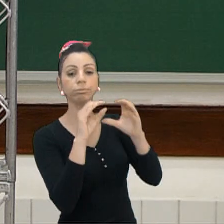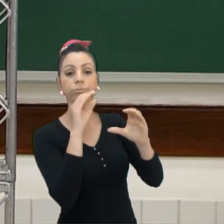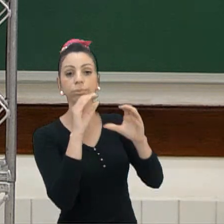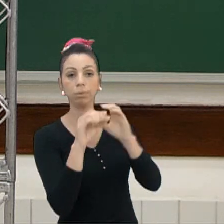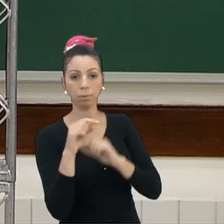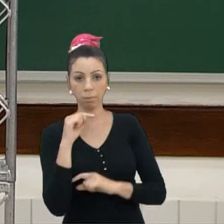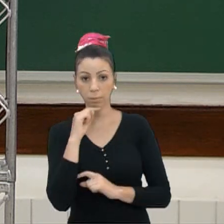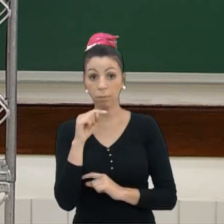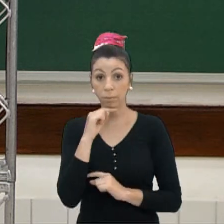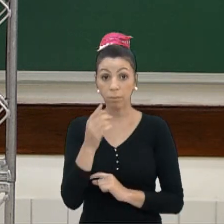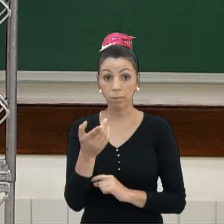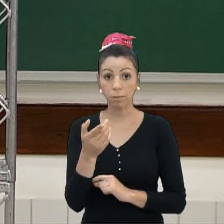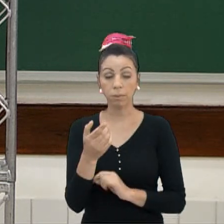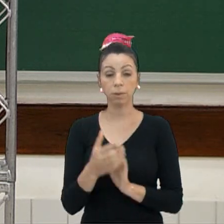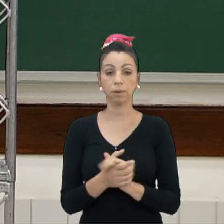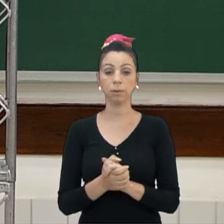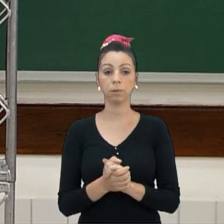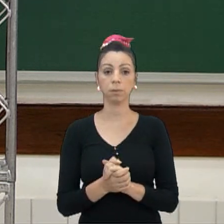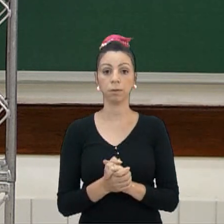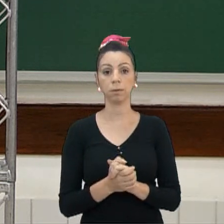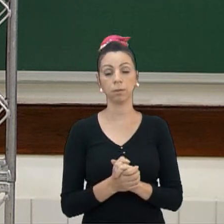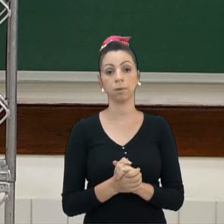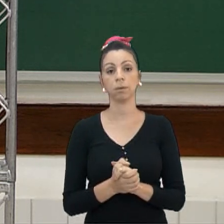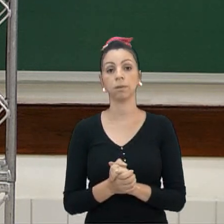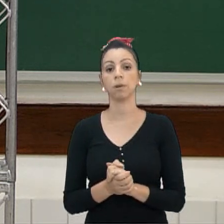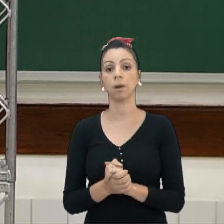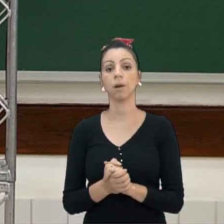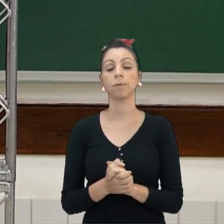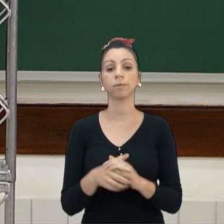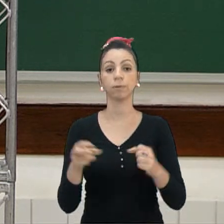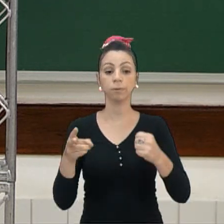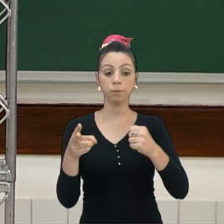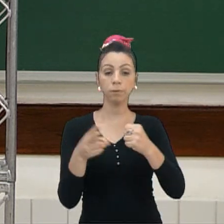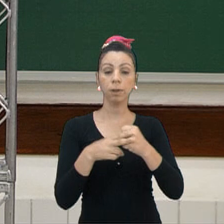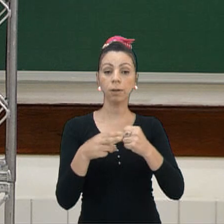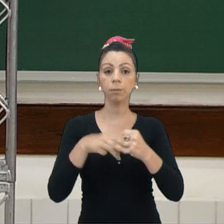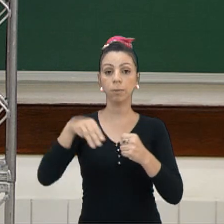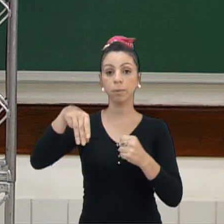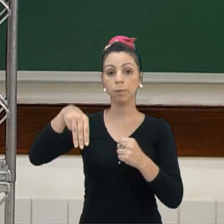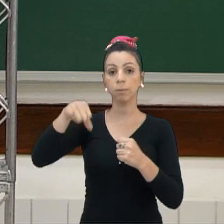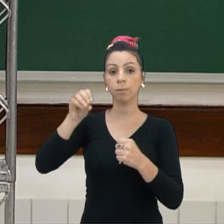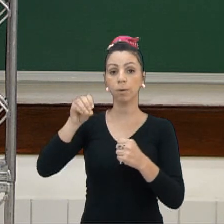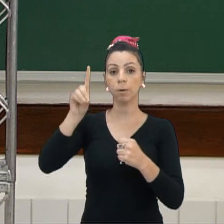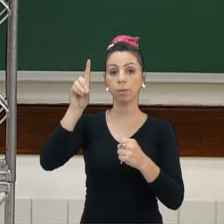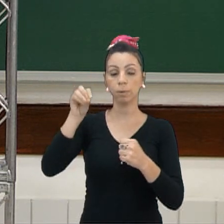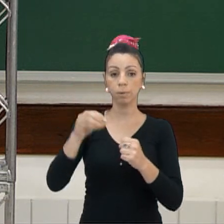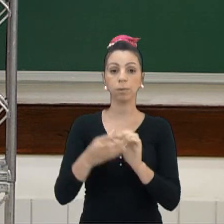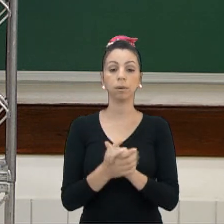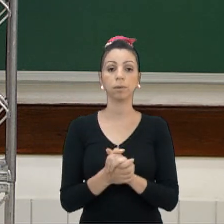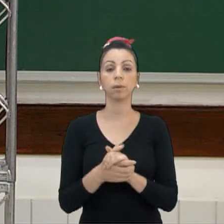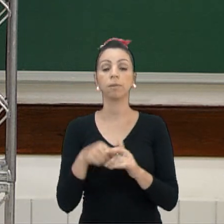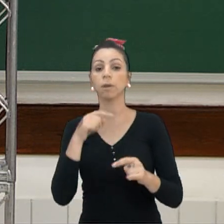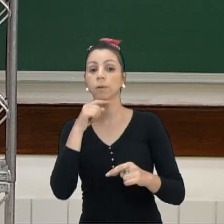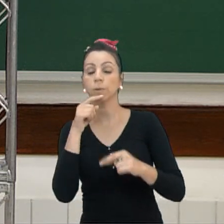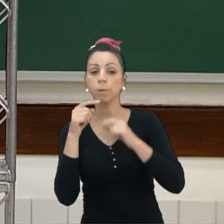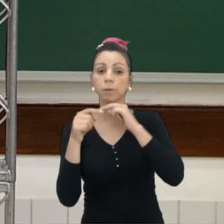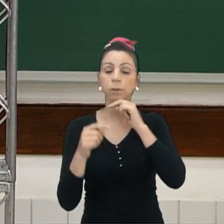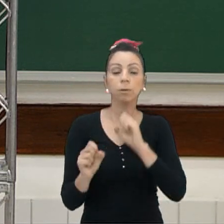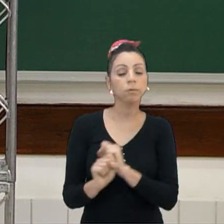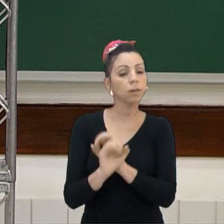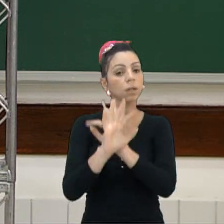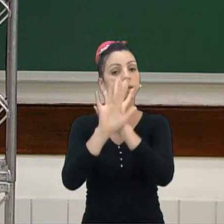Dúvidas com relação aos modos verbais, a gente vai sanando essas dúvidas aos poucos, conforme a gente vai fazendo